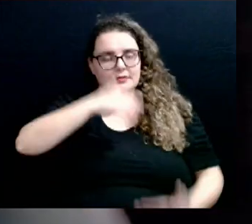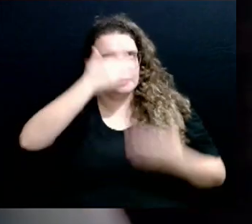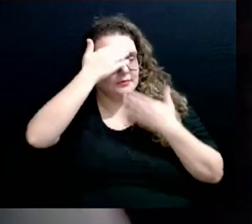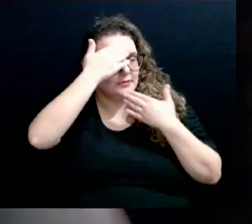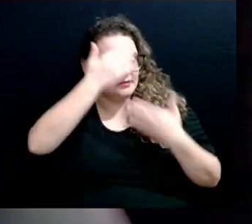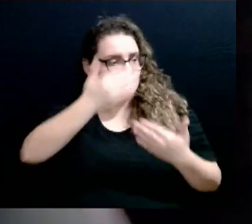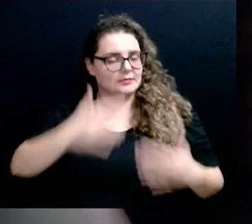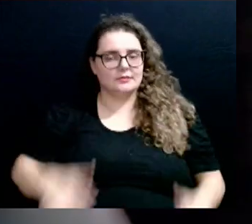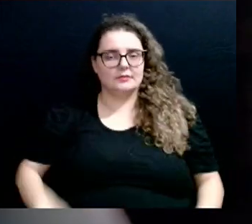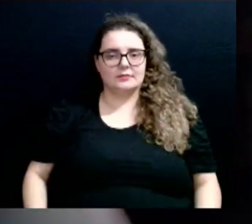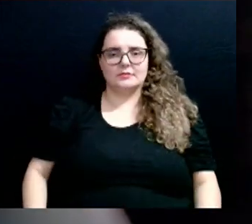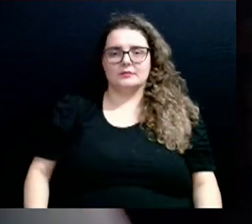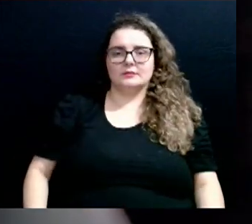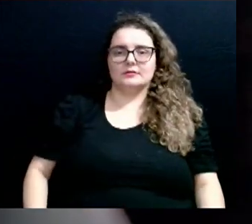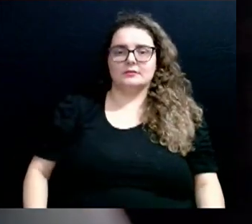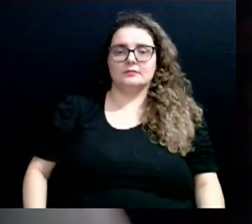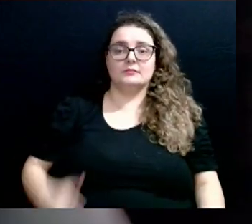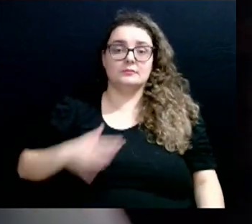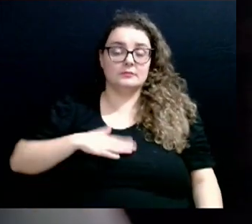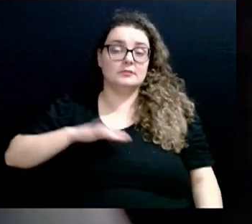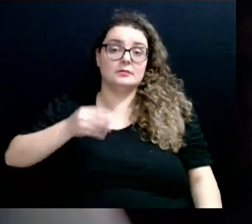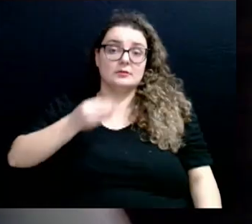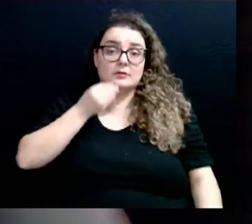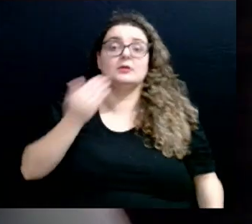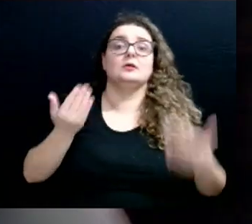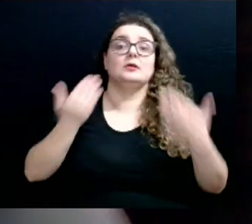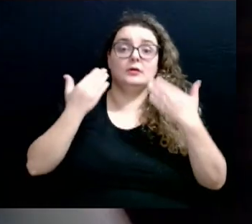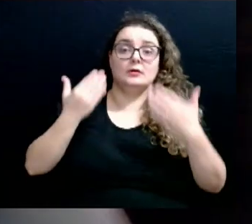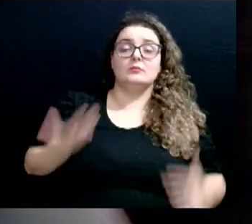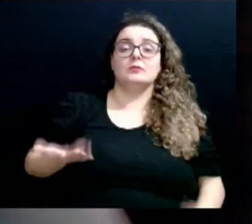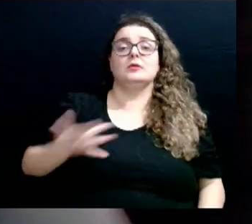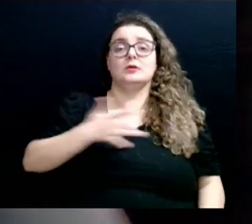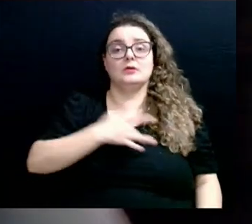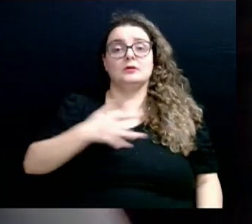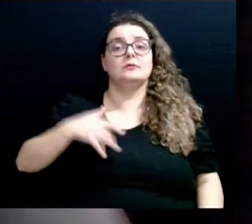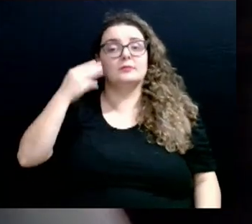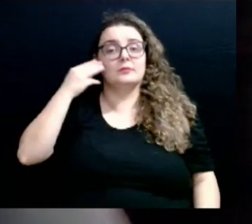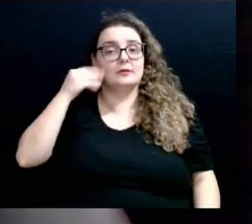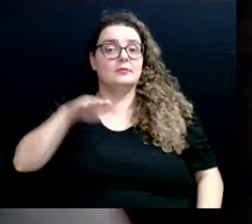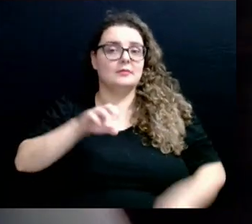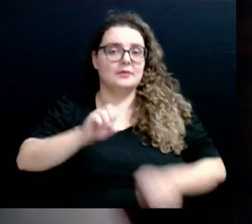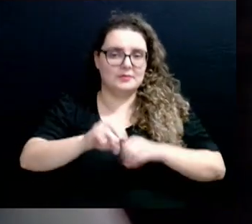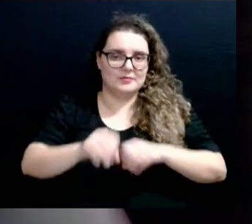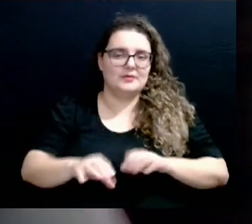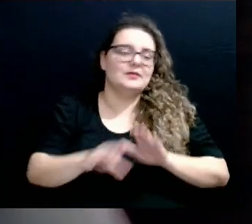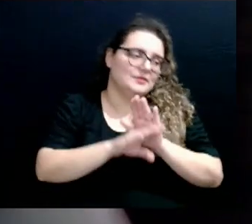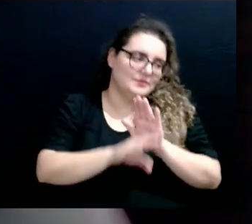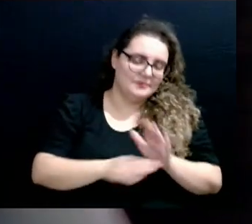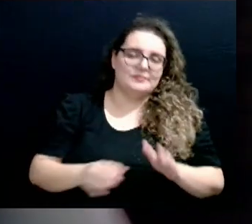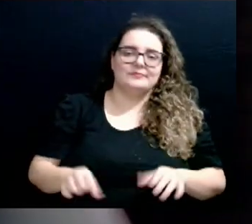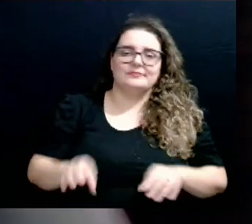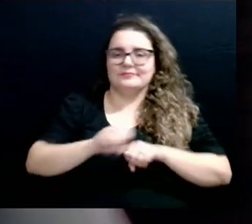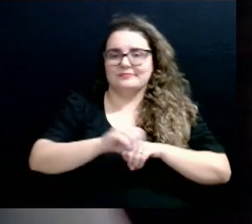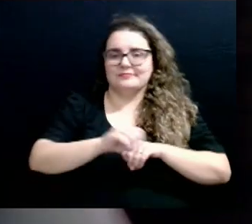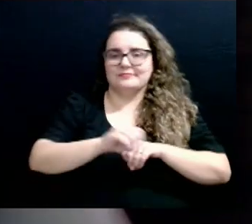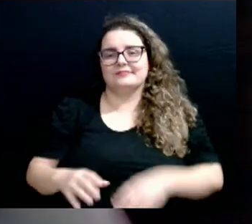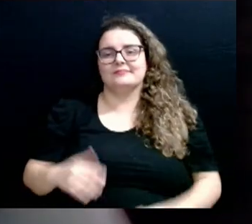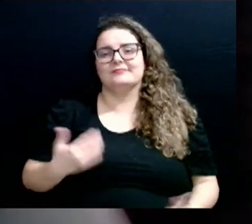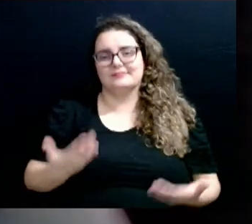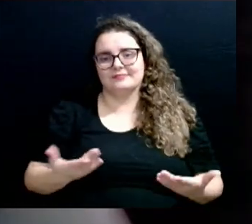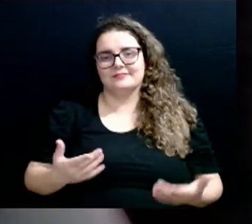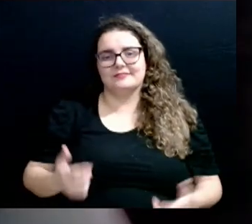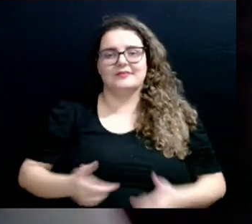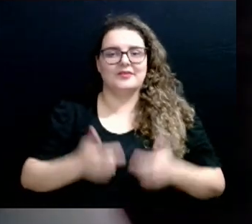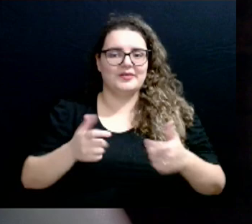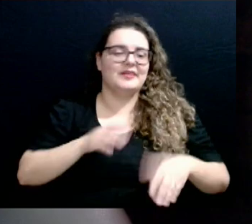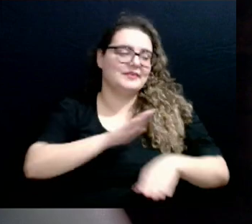porque para mim, além da questão da psicologia, que é a saúde mental, mas o ensino. No programa, ele vem para ensinar. E essa é a grande contribuição, né, que